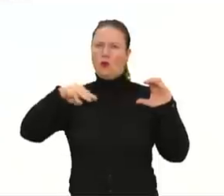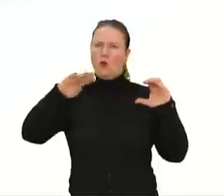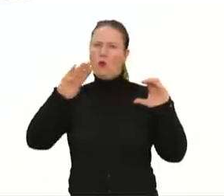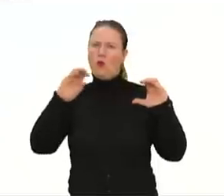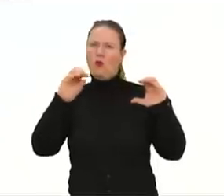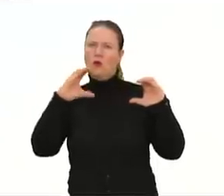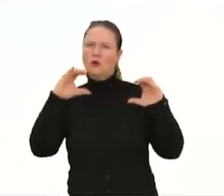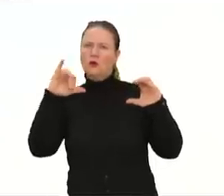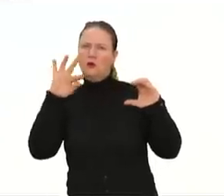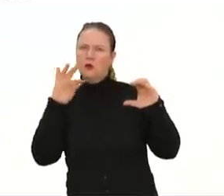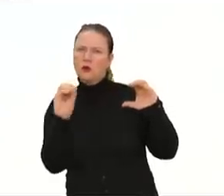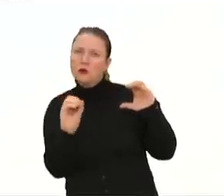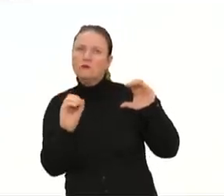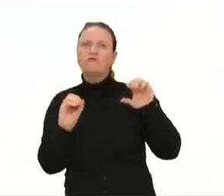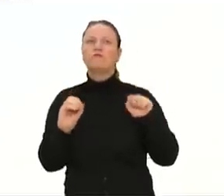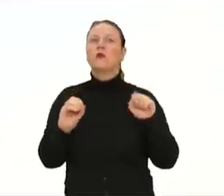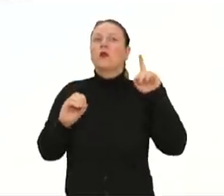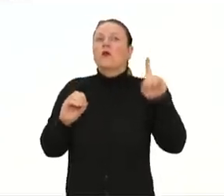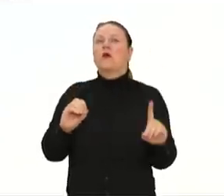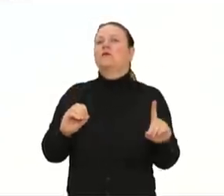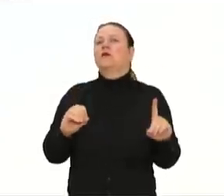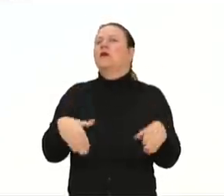dos eritrócitos. E aí?